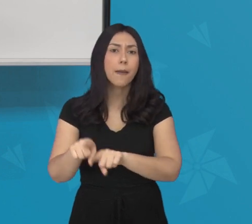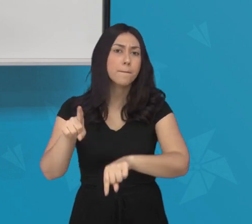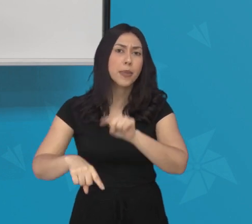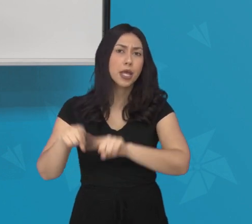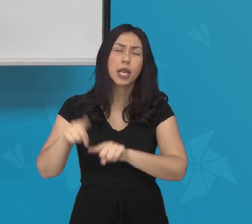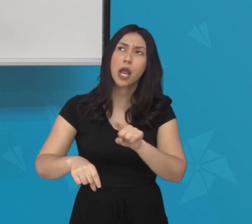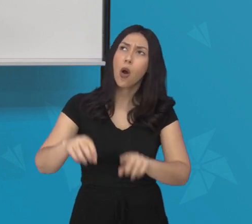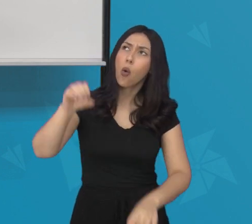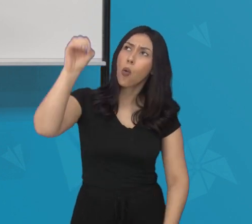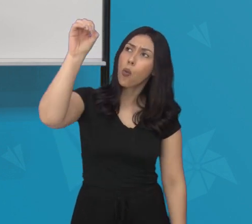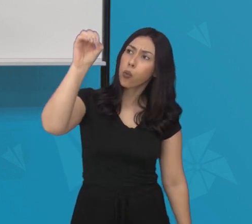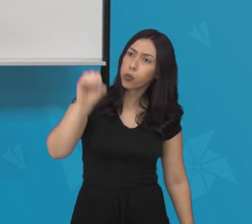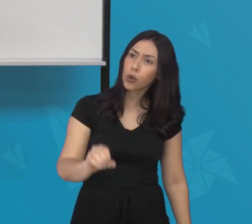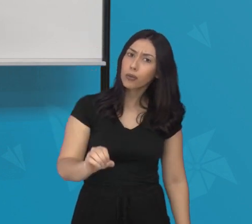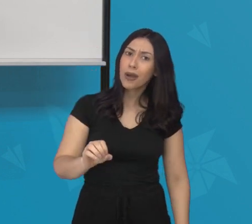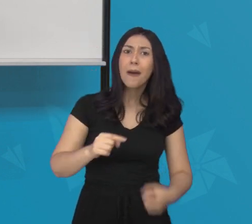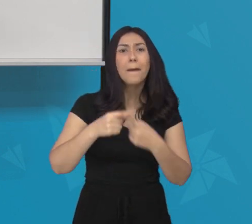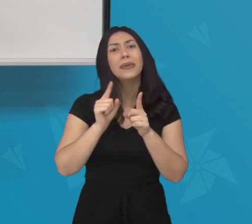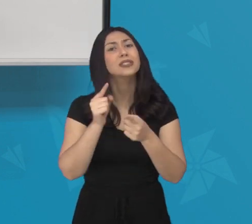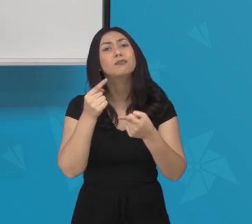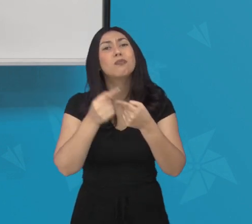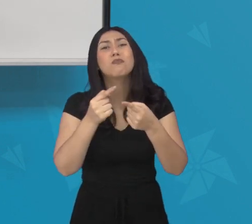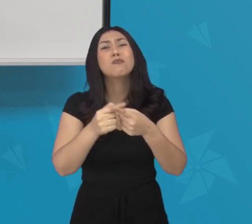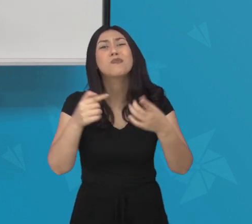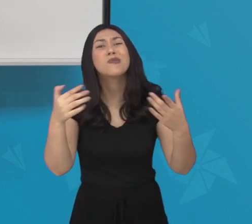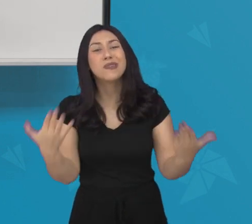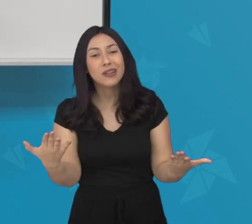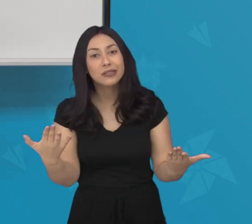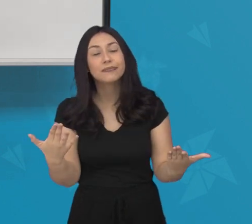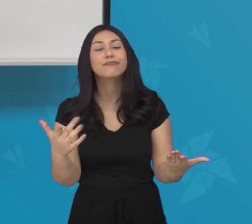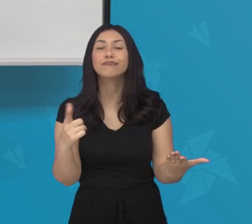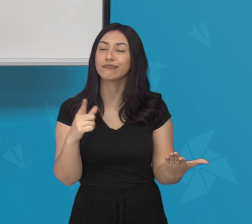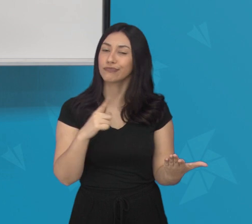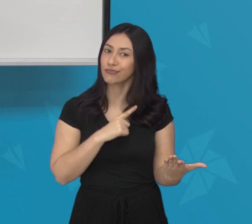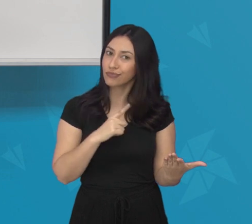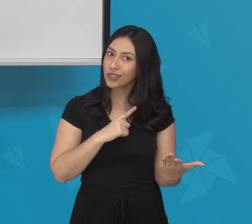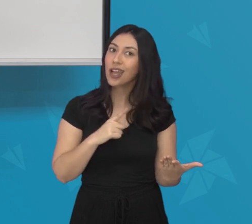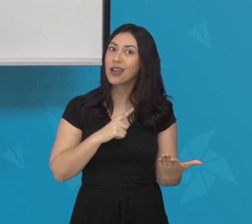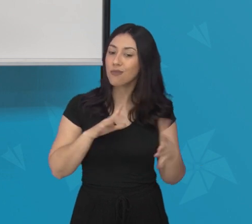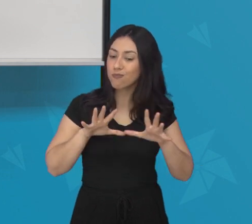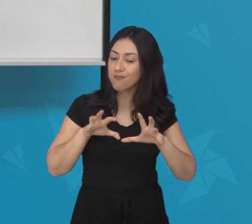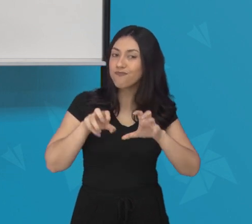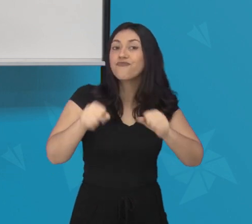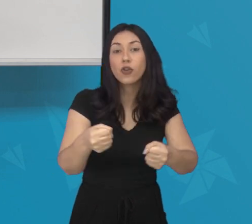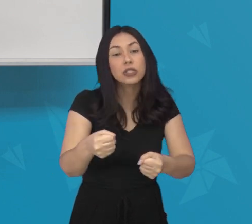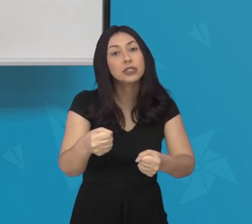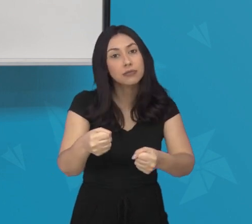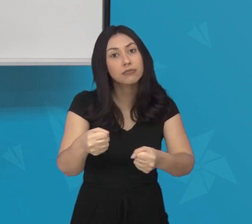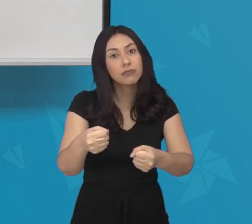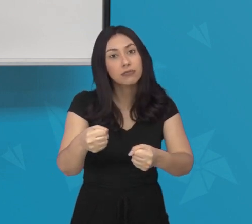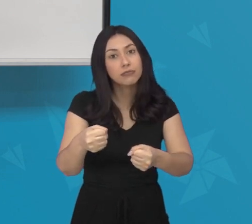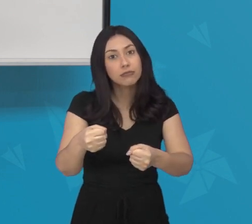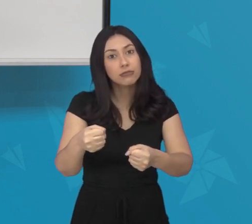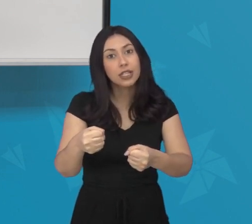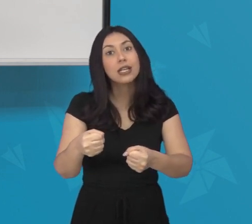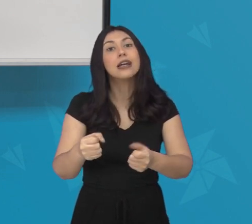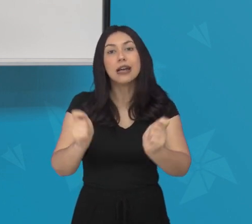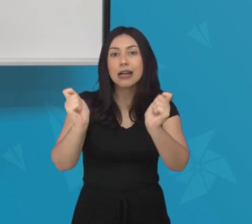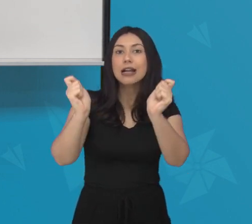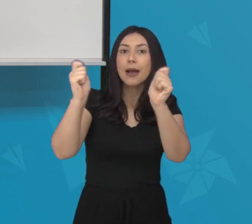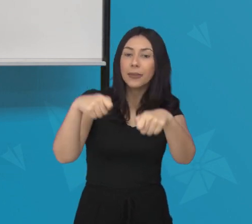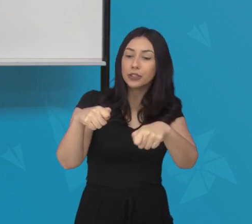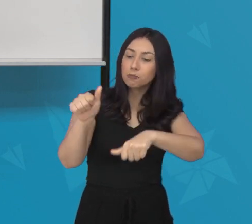o que causa esse movimento? A força. A força é a grandeza que altera a velocidade através